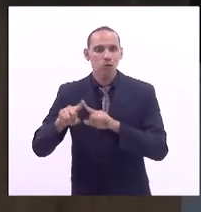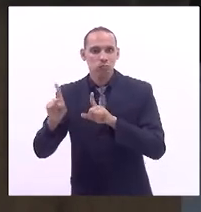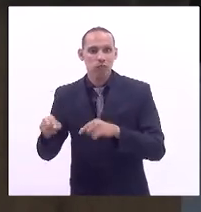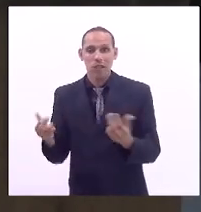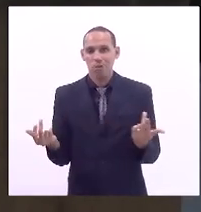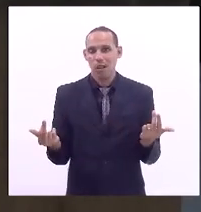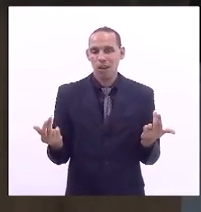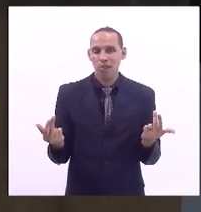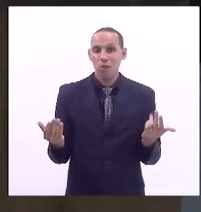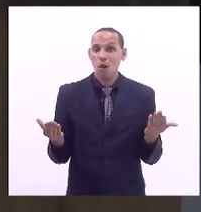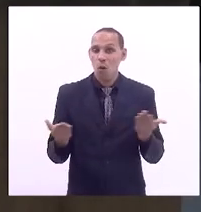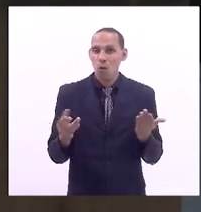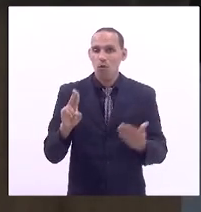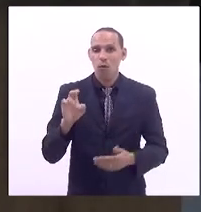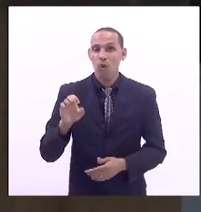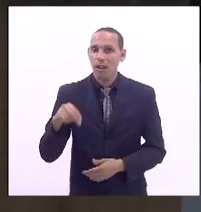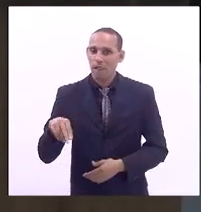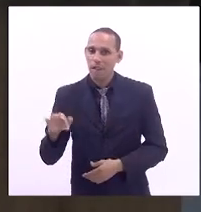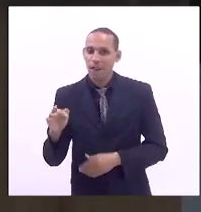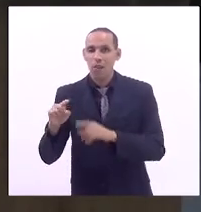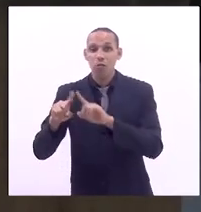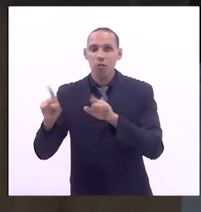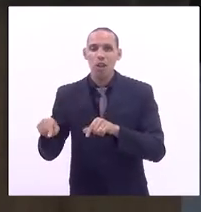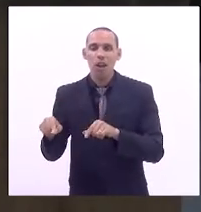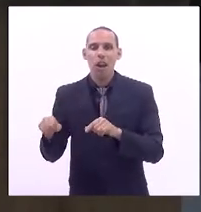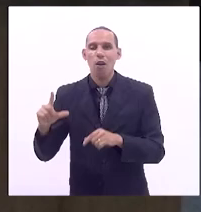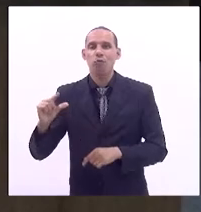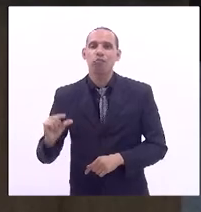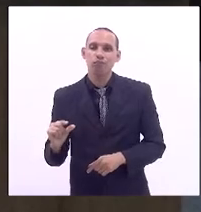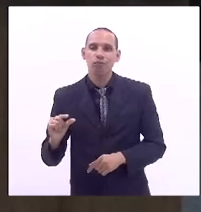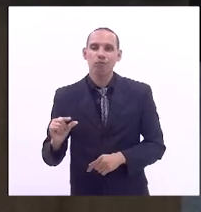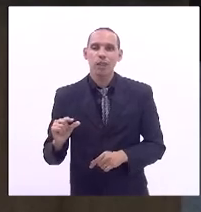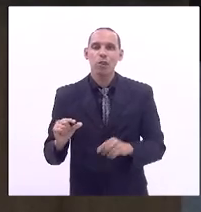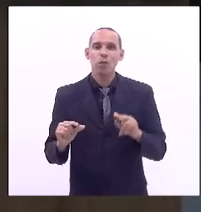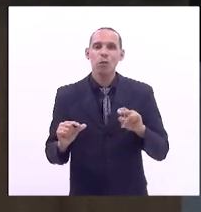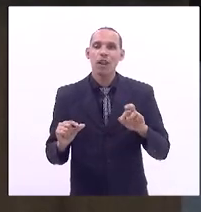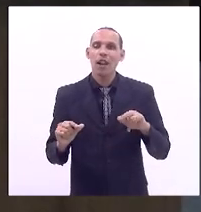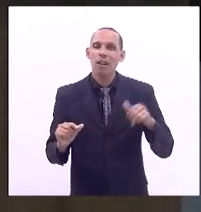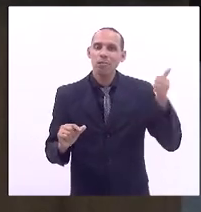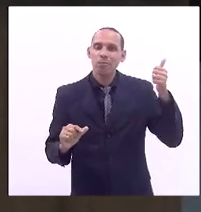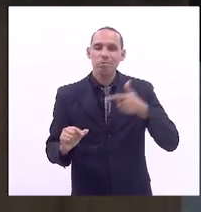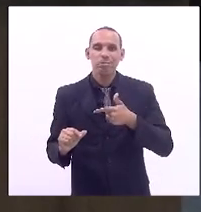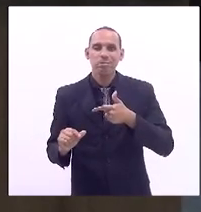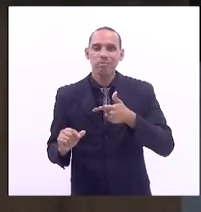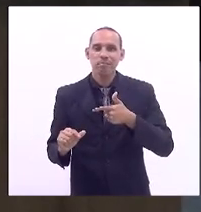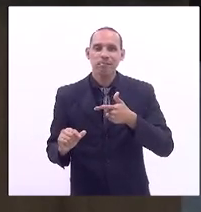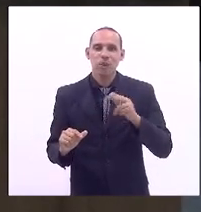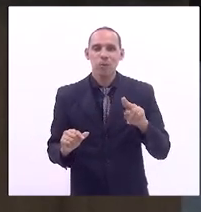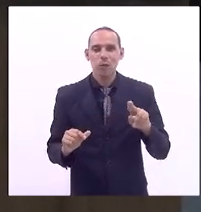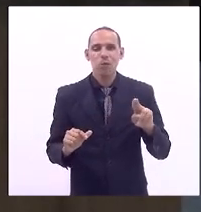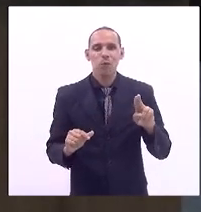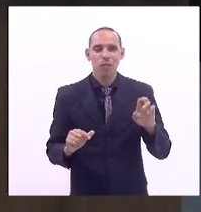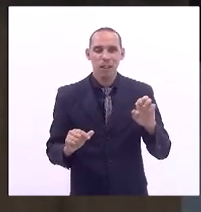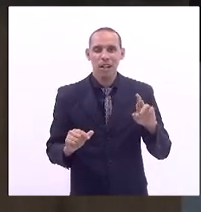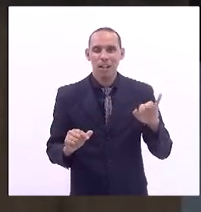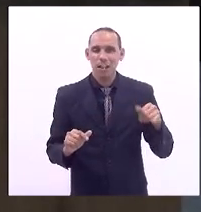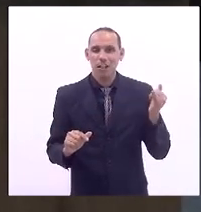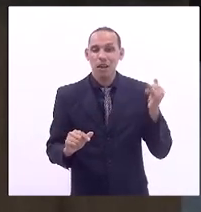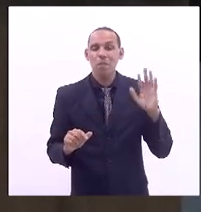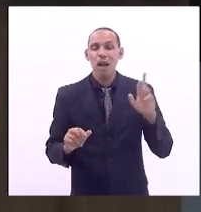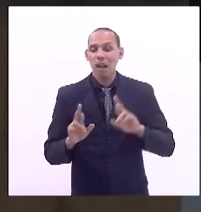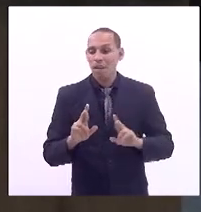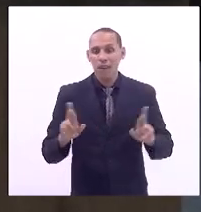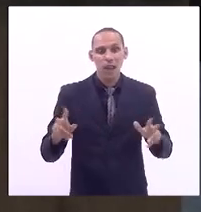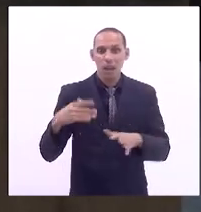sendo que hoje os funcionários da UENF ganham muito menos que os da UERJ sem ter essa diferenciação na